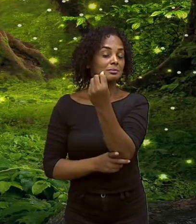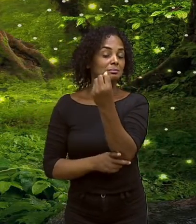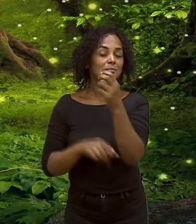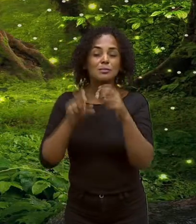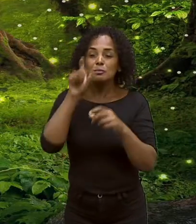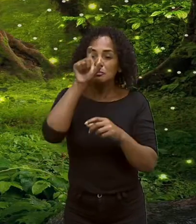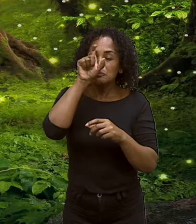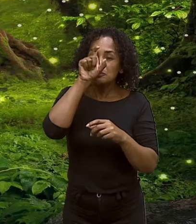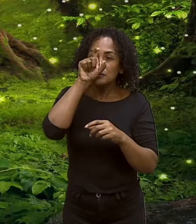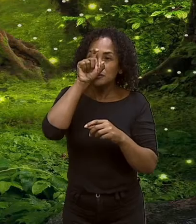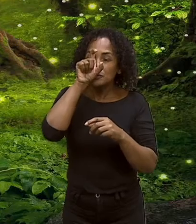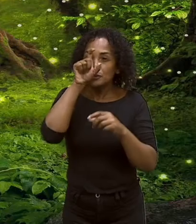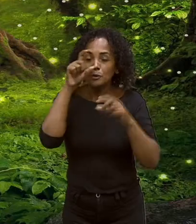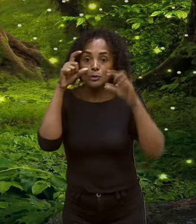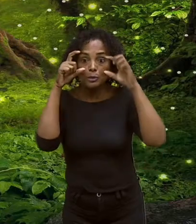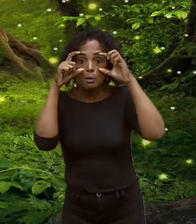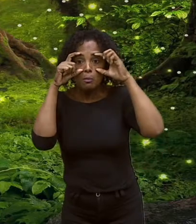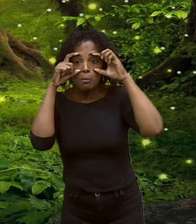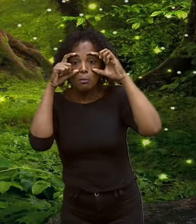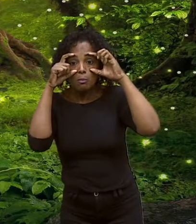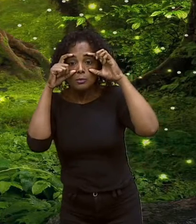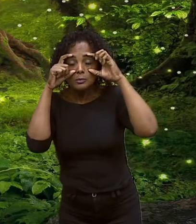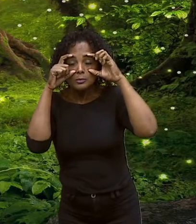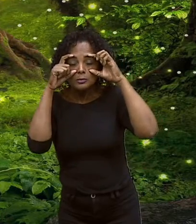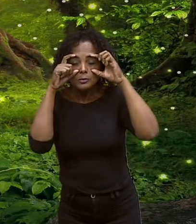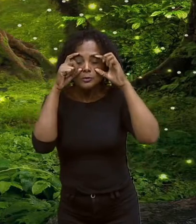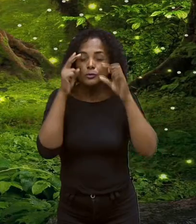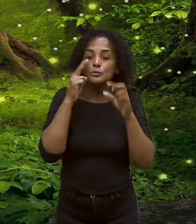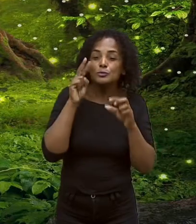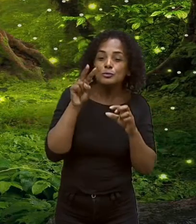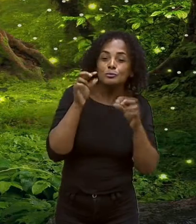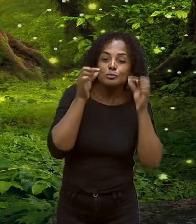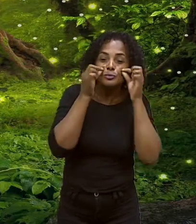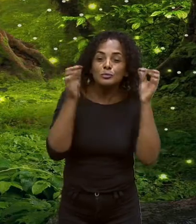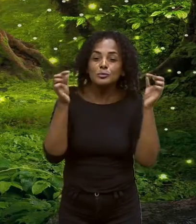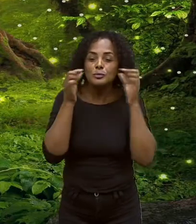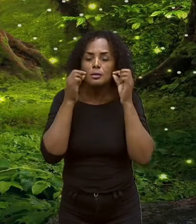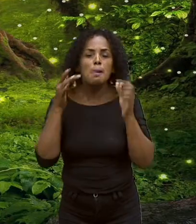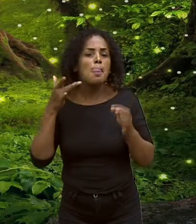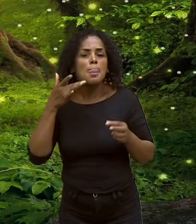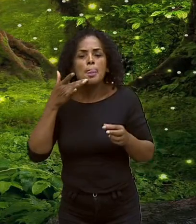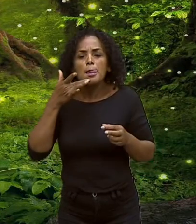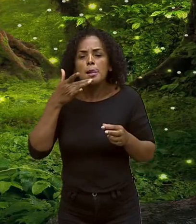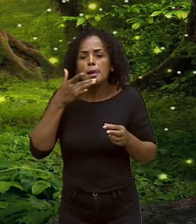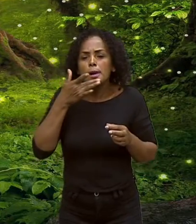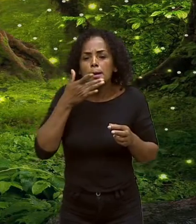coruja viu o ratinho e o achou apetitoso.